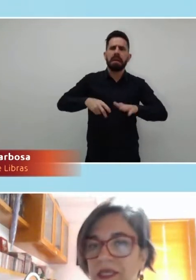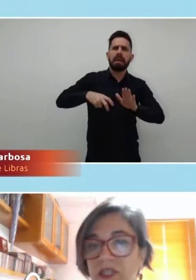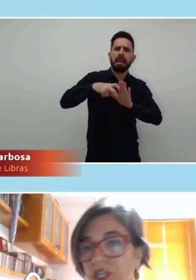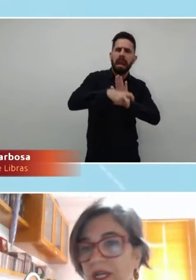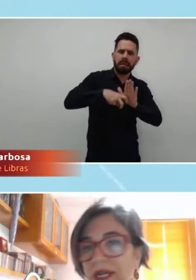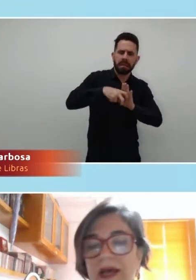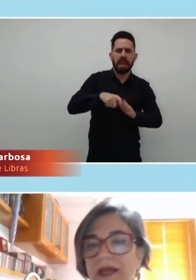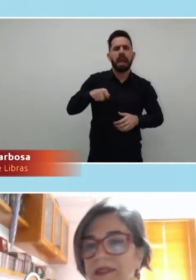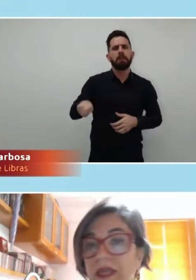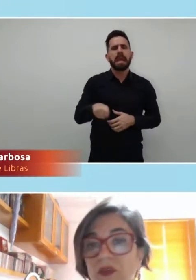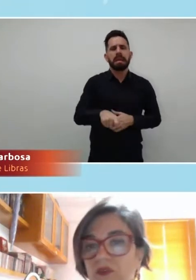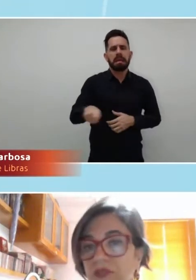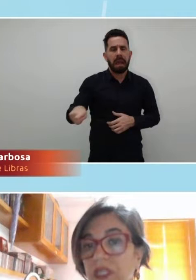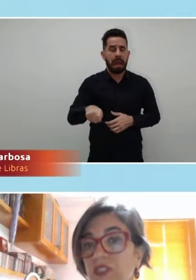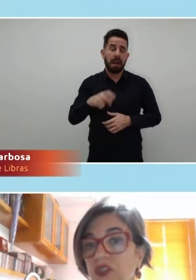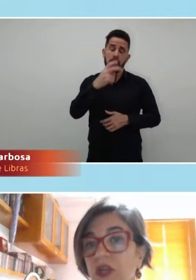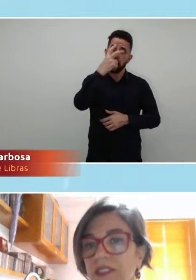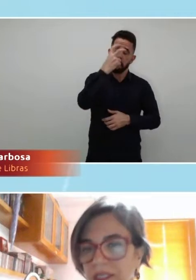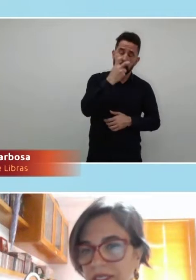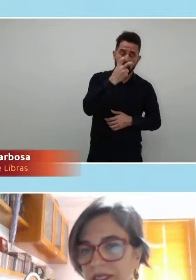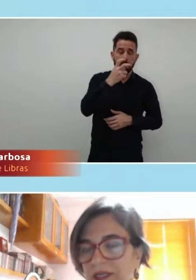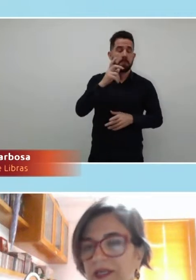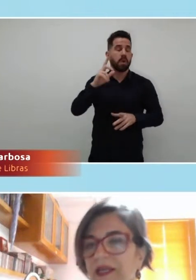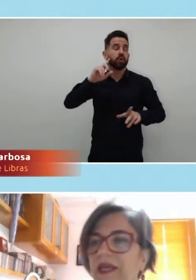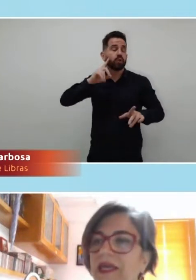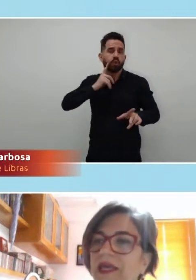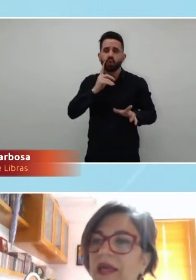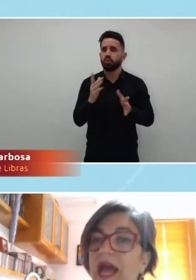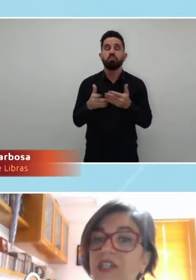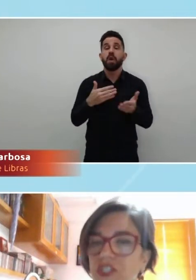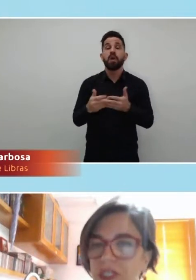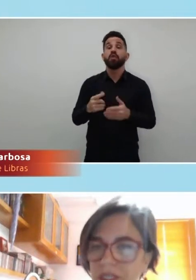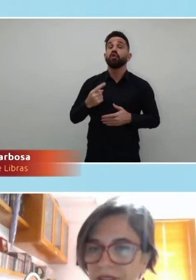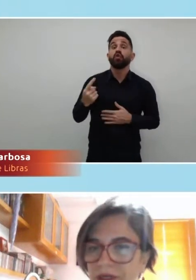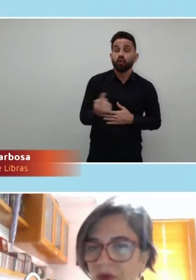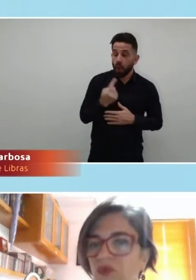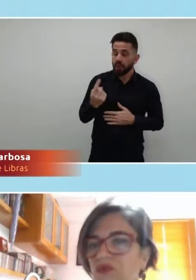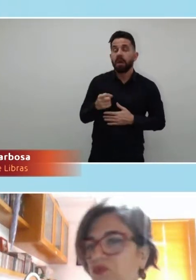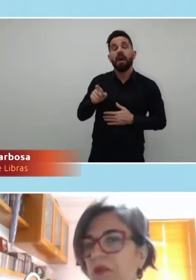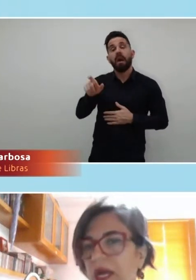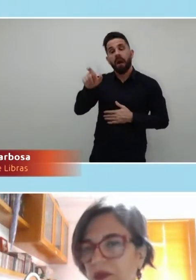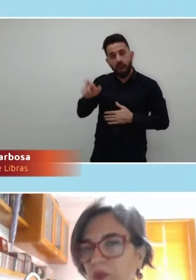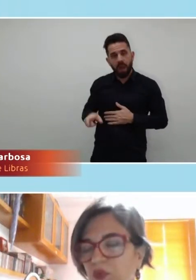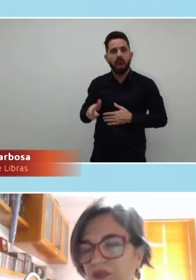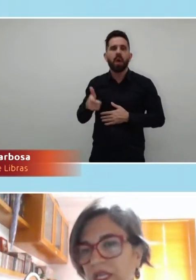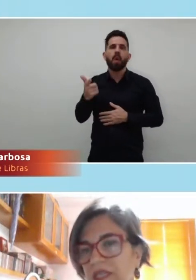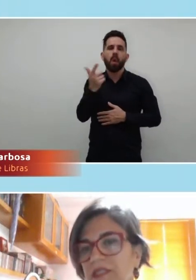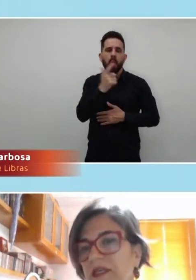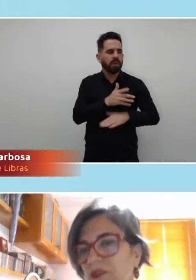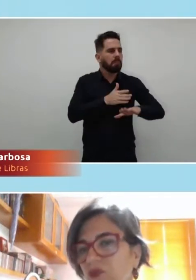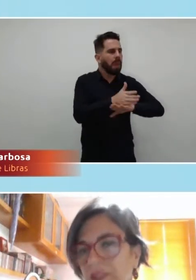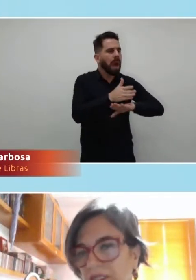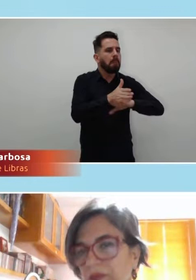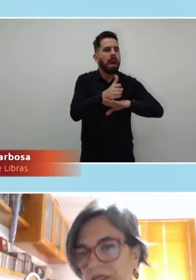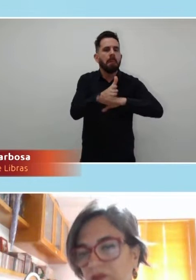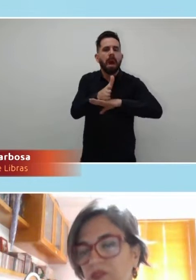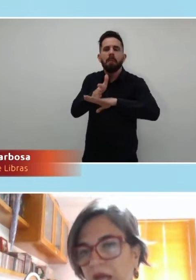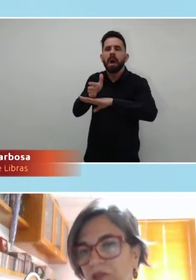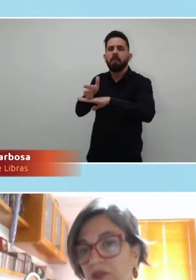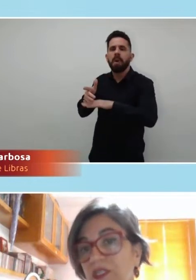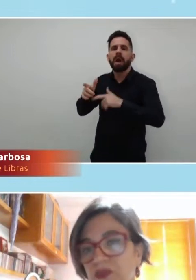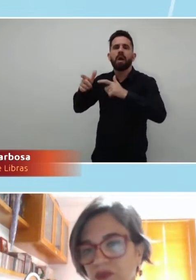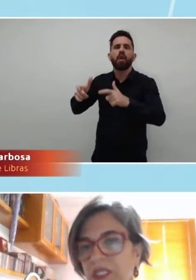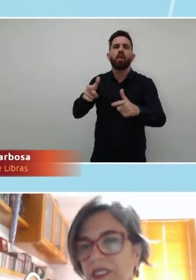sem enxergar, sem ouvir, sozinha, agir ou tomar uma providência num determinado